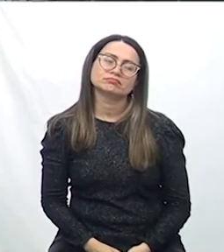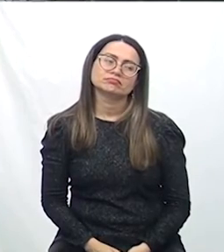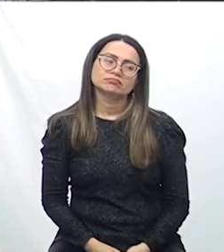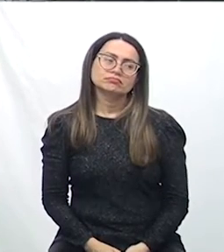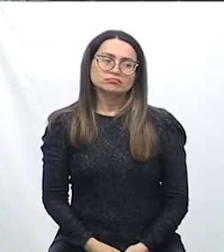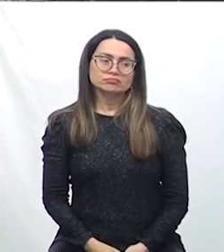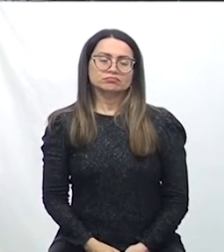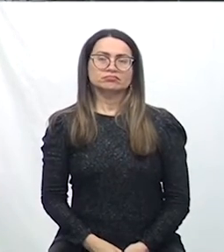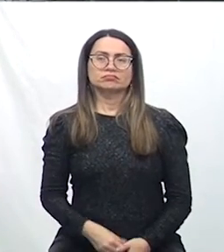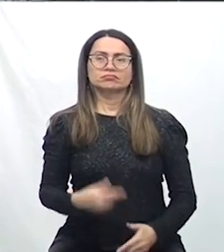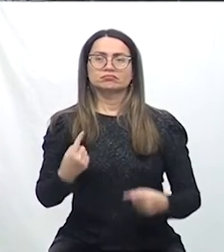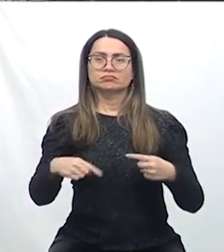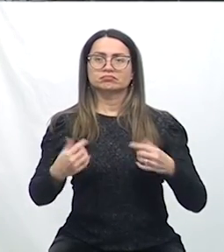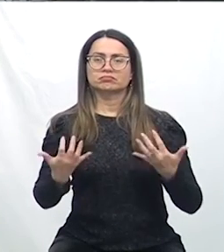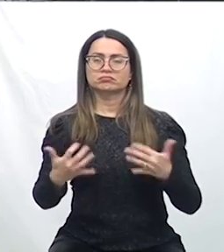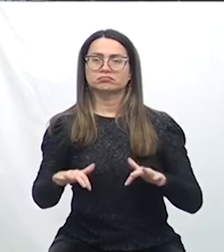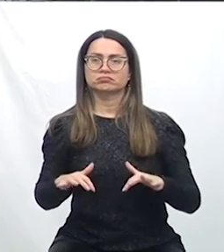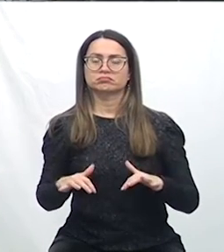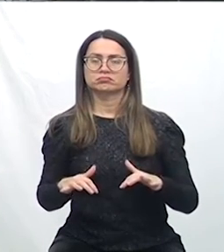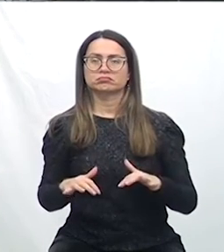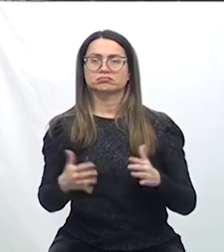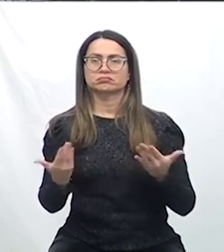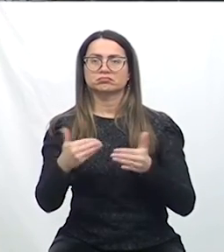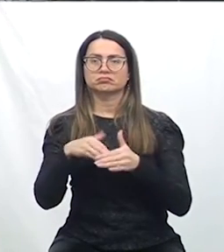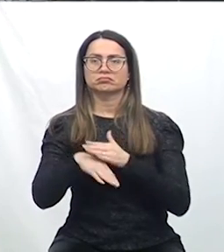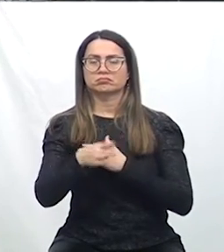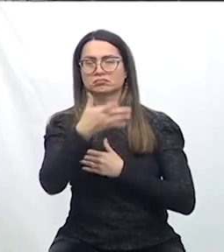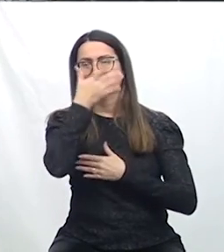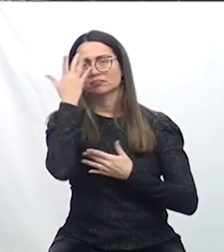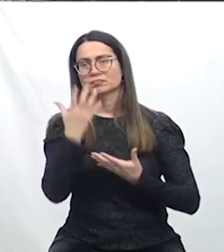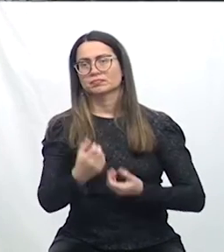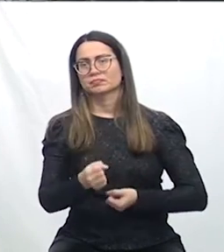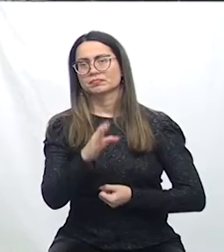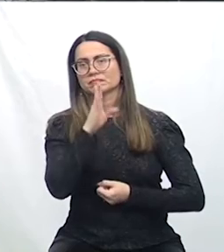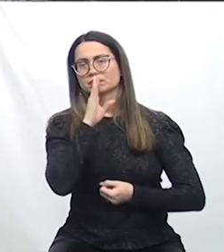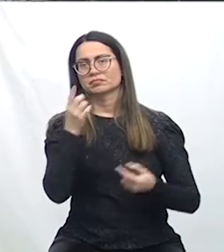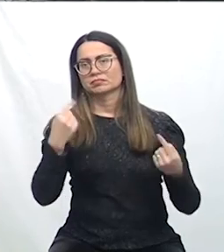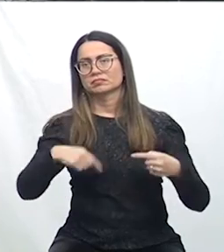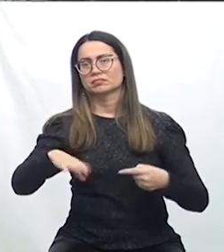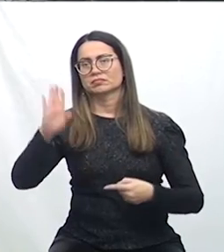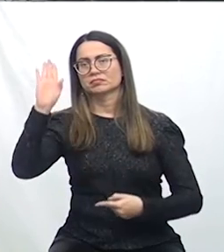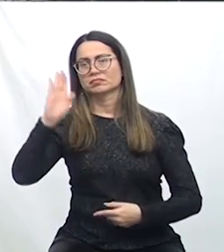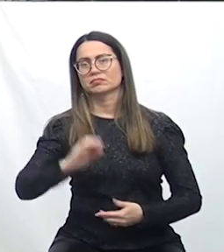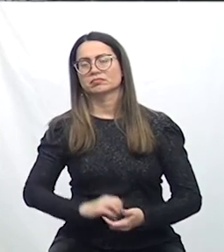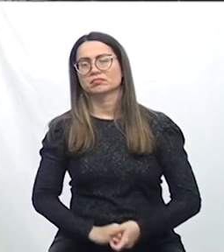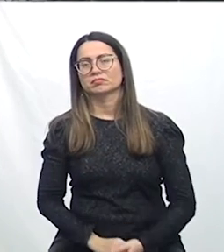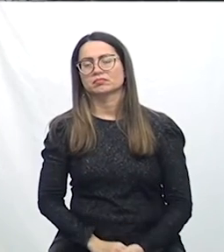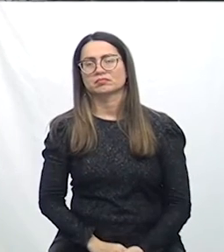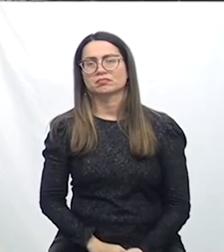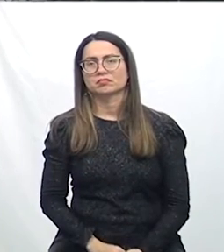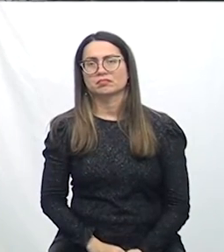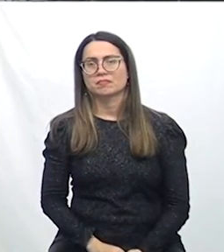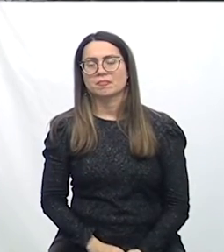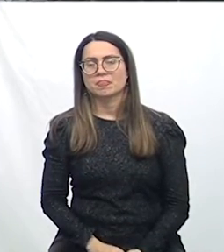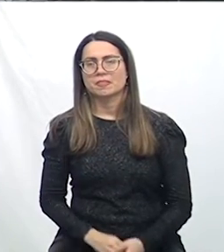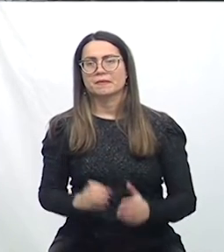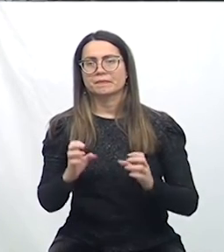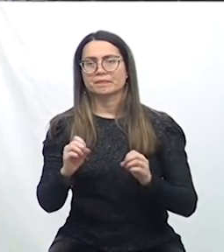discussão. Não havendo mais quem queira discutir, está em votação. Os favoráveis permaneçam como estão, os contrários se